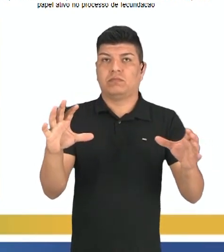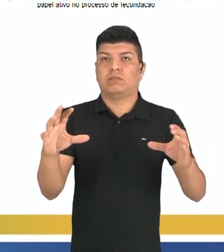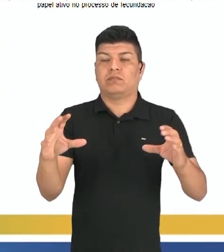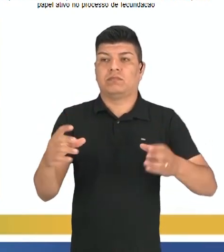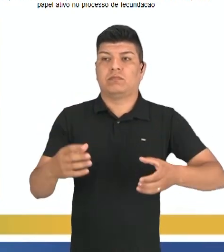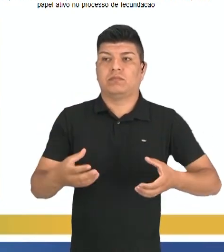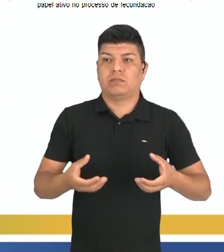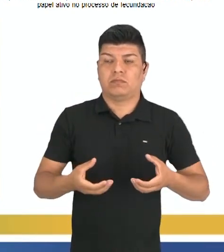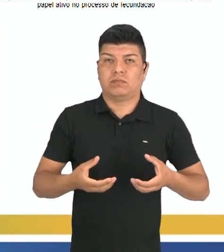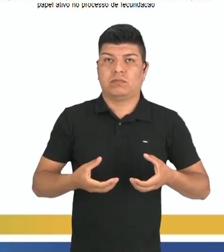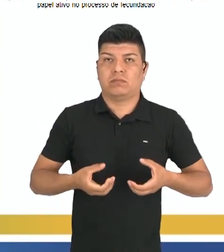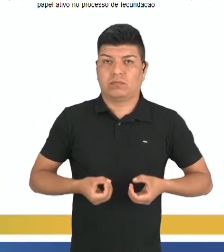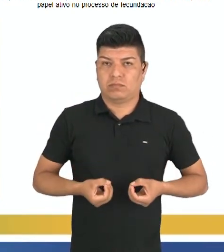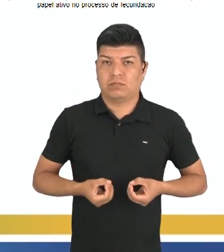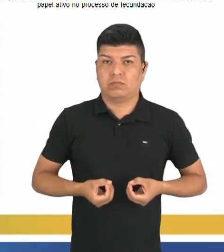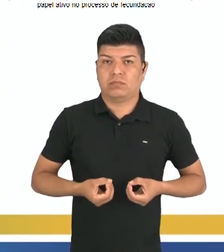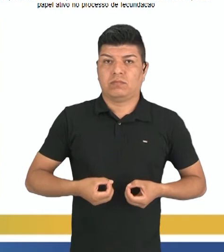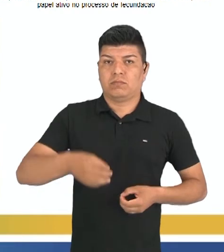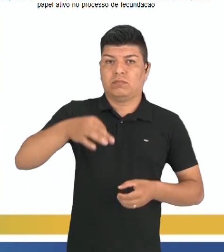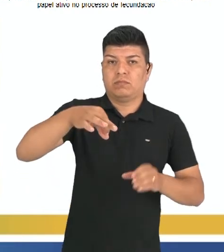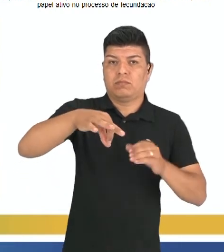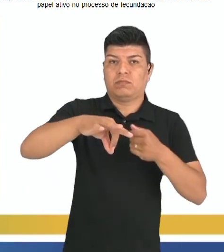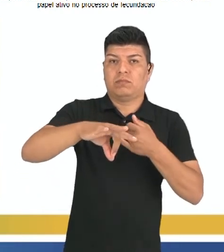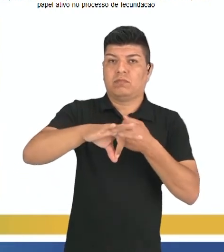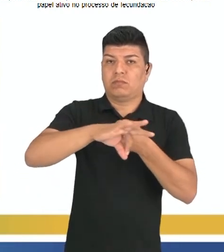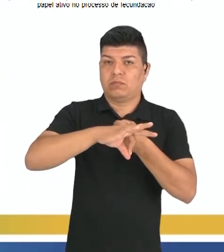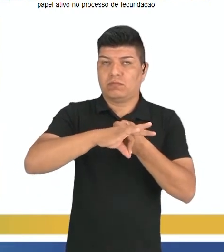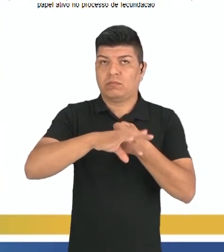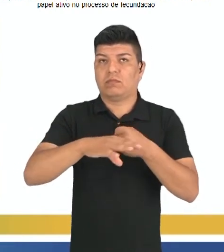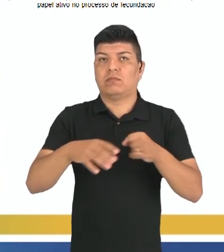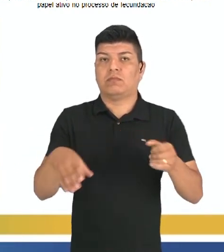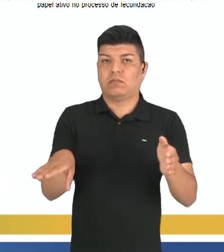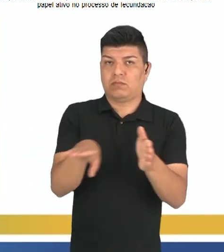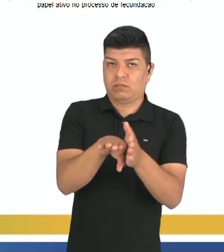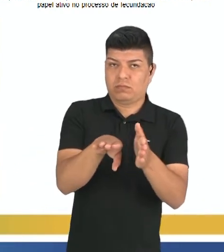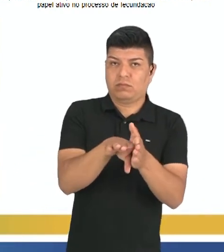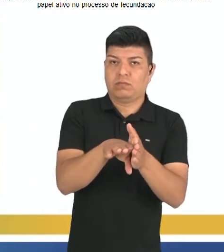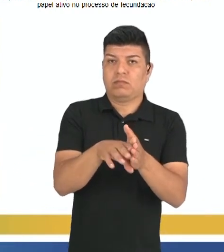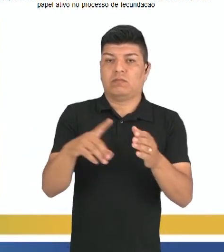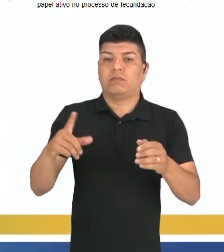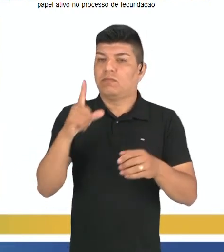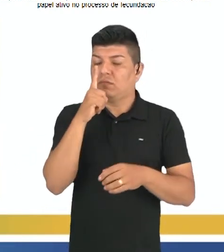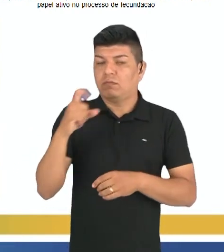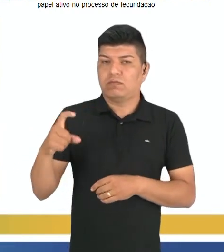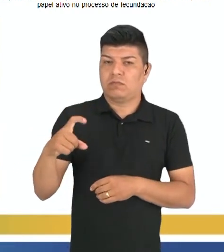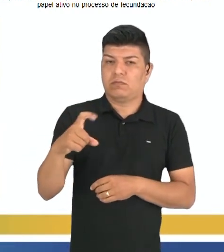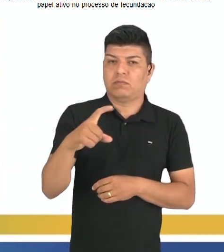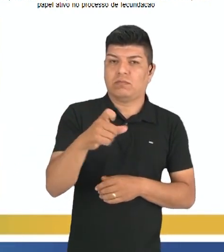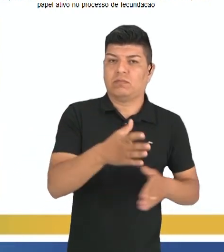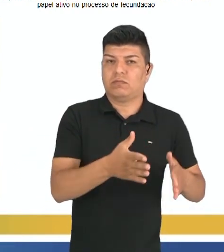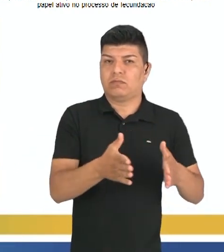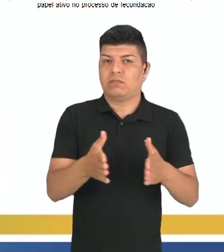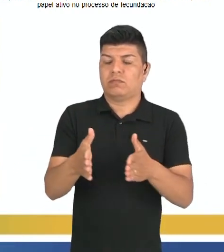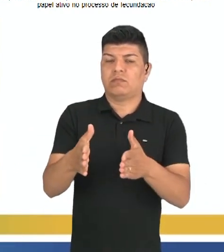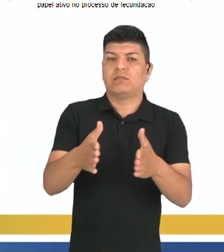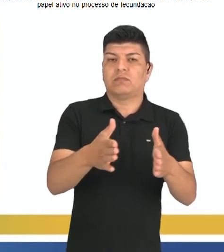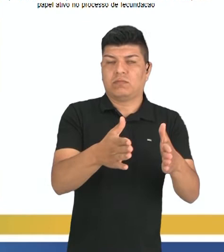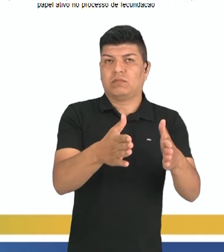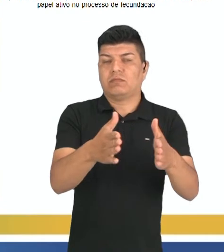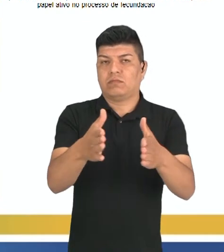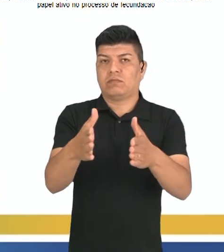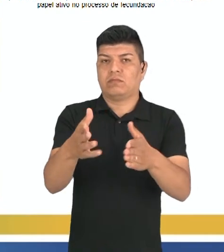inseridos no canal vaginal, alcançam o útero e os espermatozoides percorrem as tubas uterinas